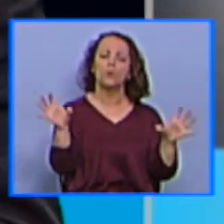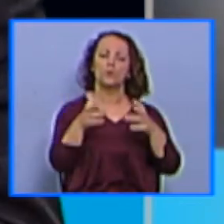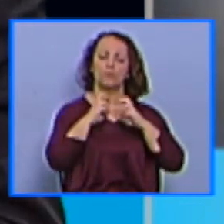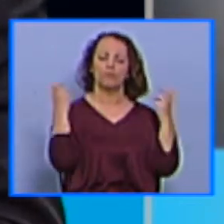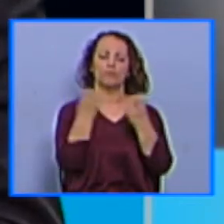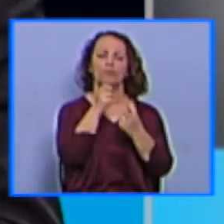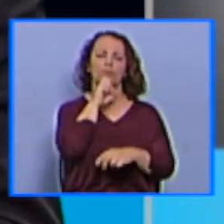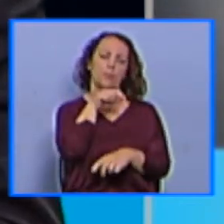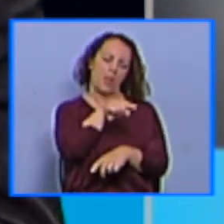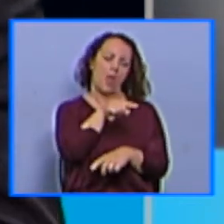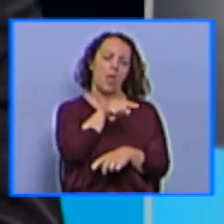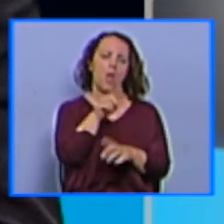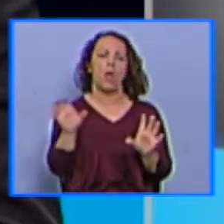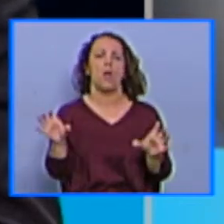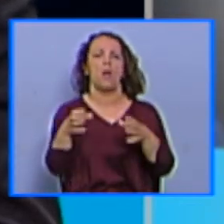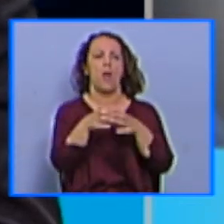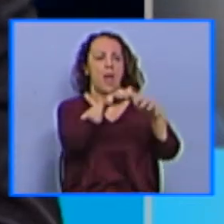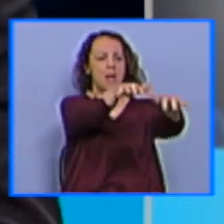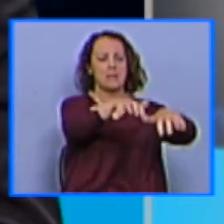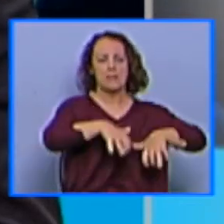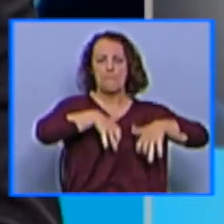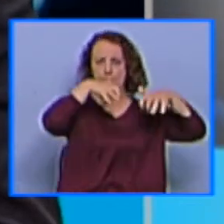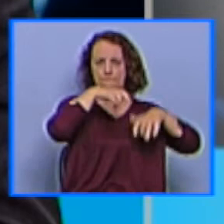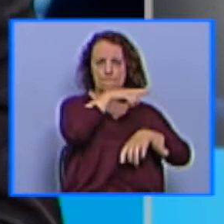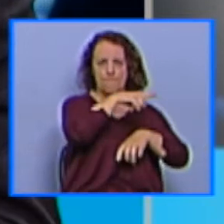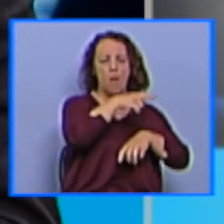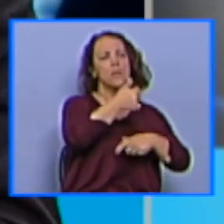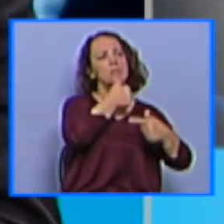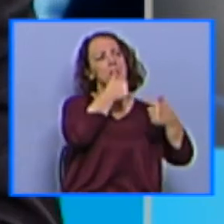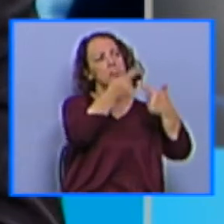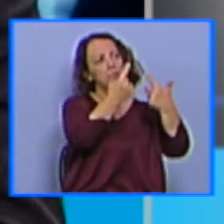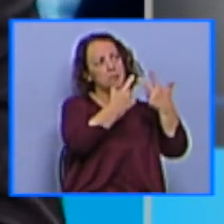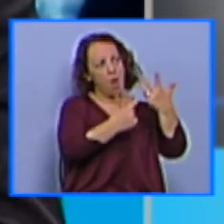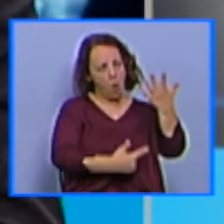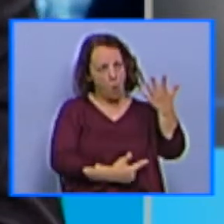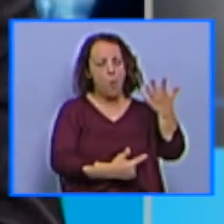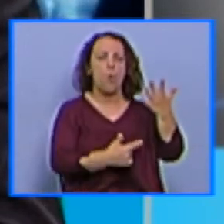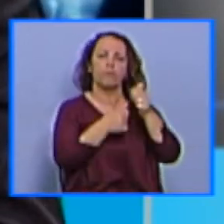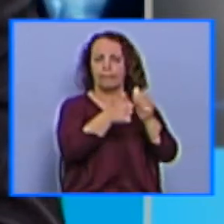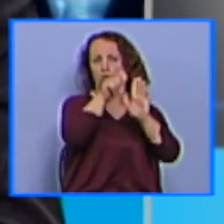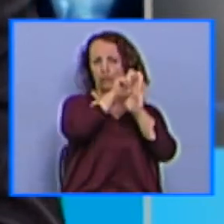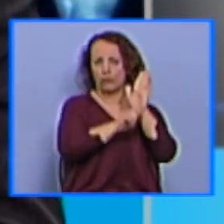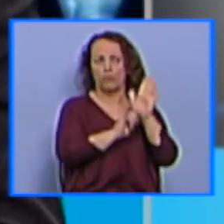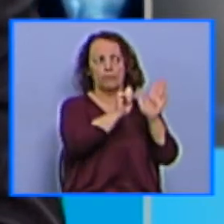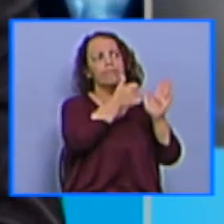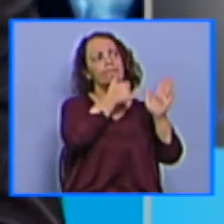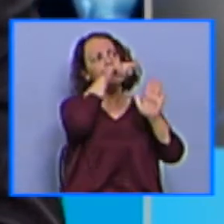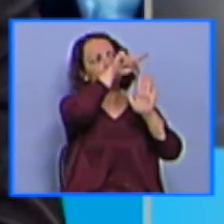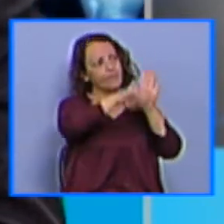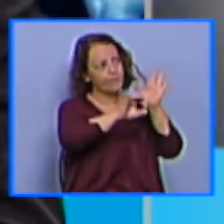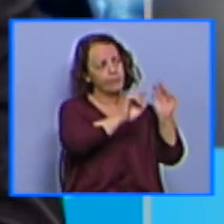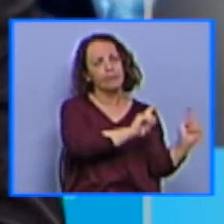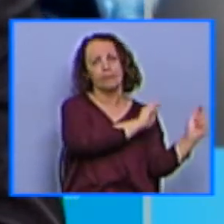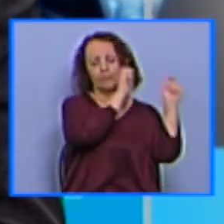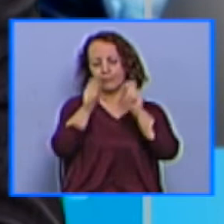órgão, naturalmente, que executa as decisões da Assembleia Plenária, pode tomar decisões de acordo com os estatutos, e gostava de salientar